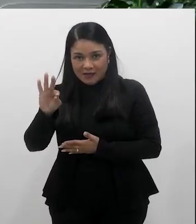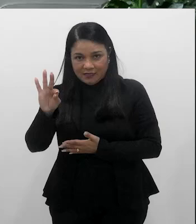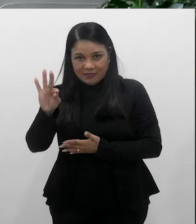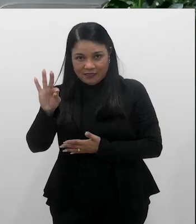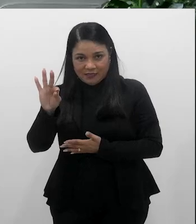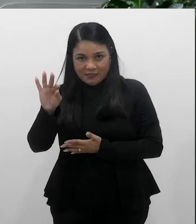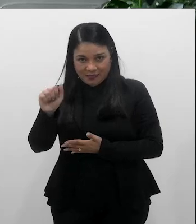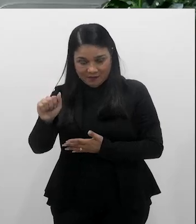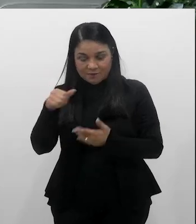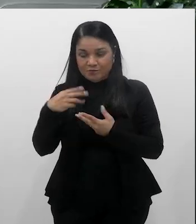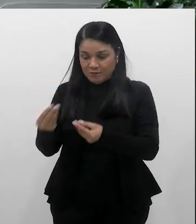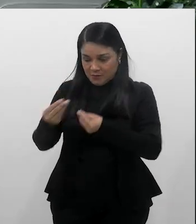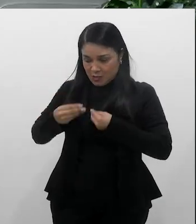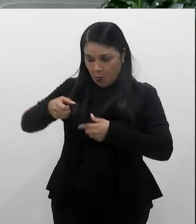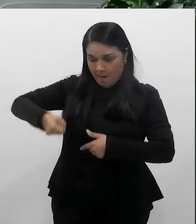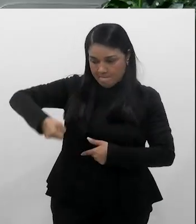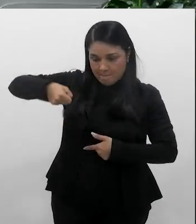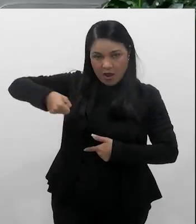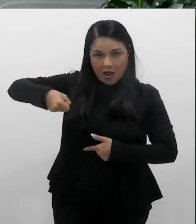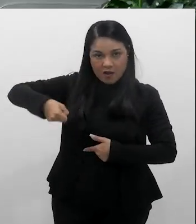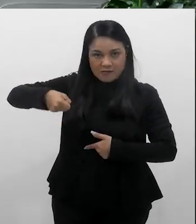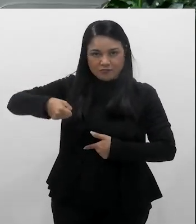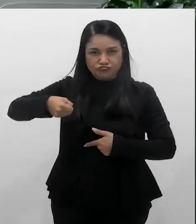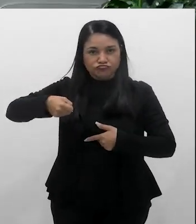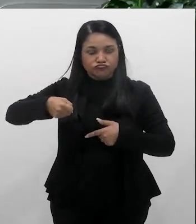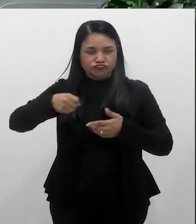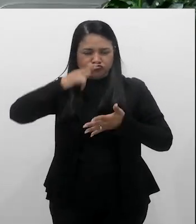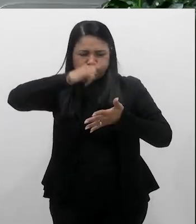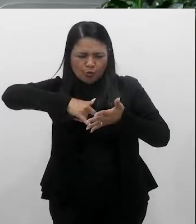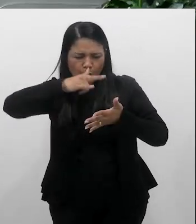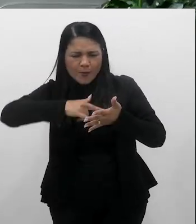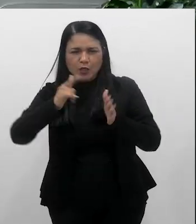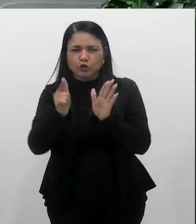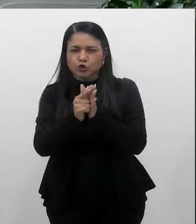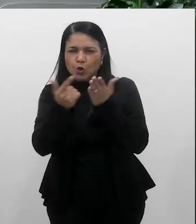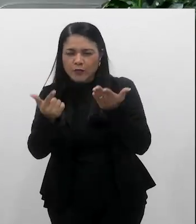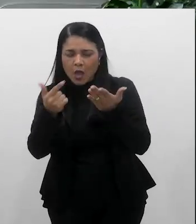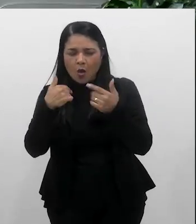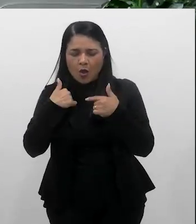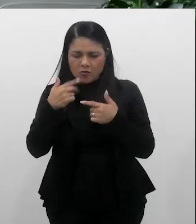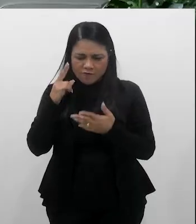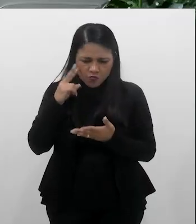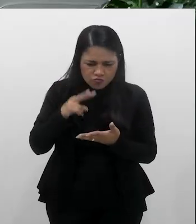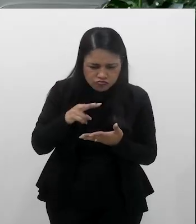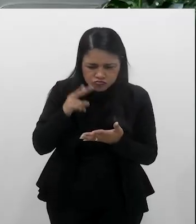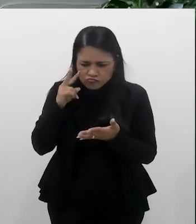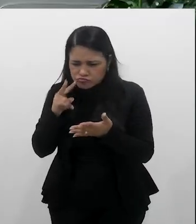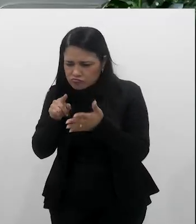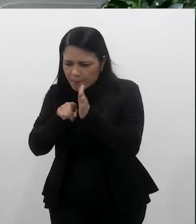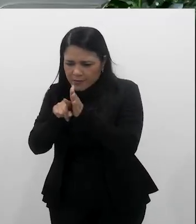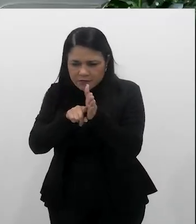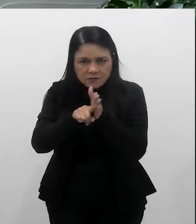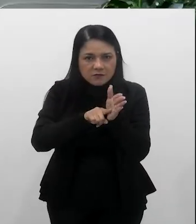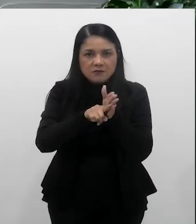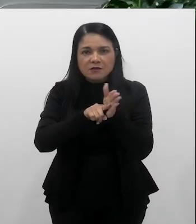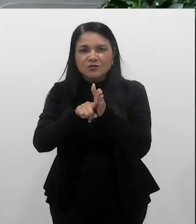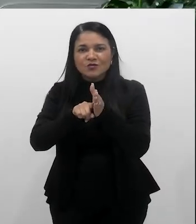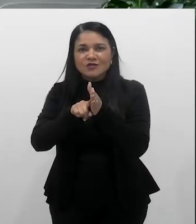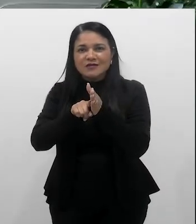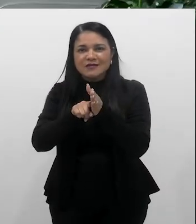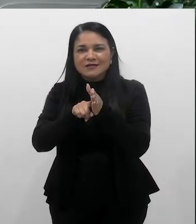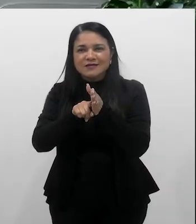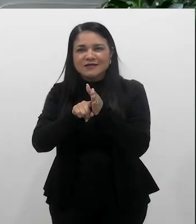com tudo, uma mala enorme. Todos os documentos, recorte de jornais. Eu fui olhando e